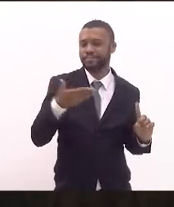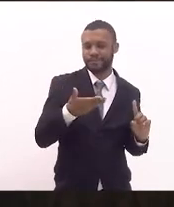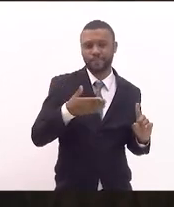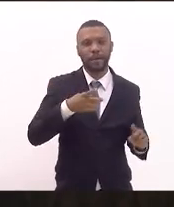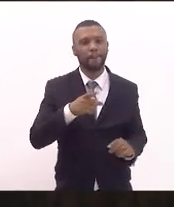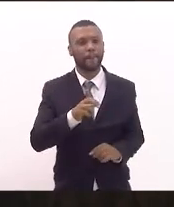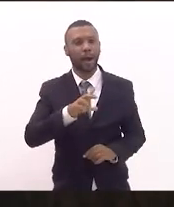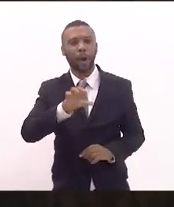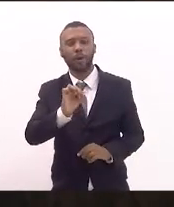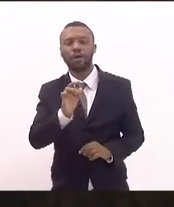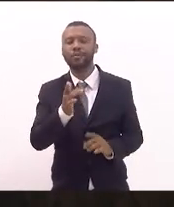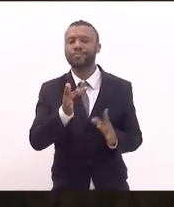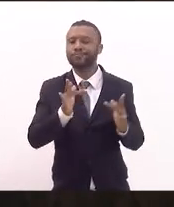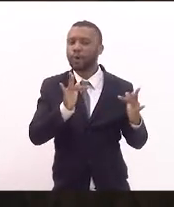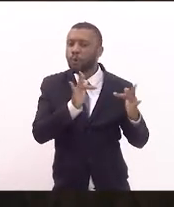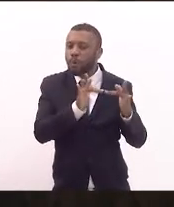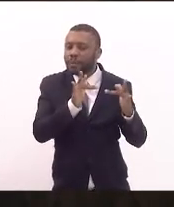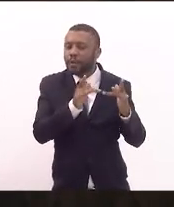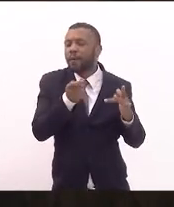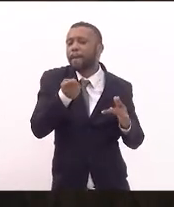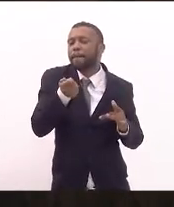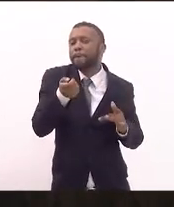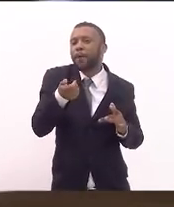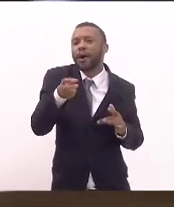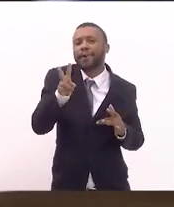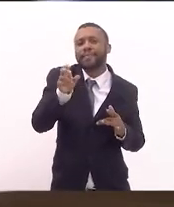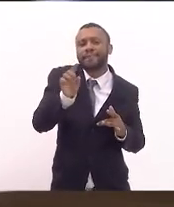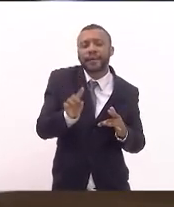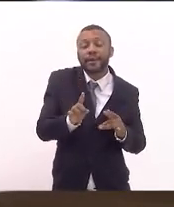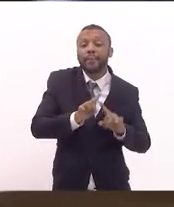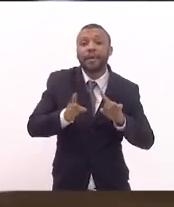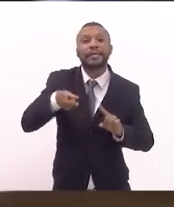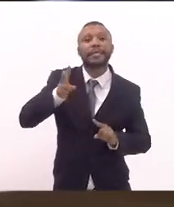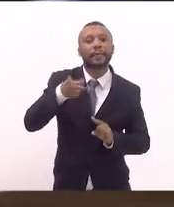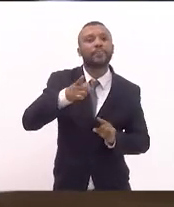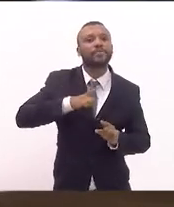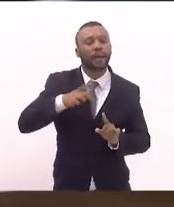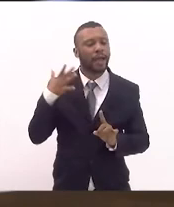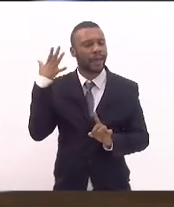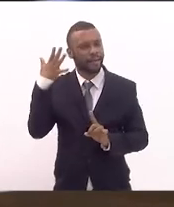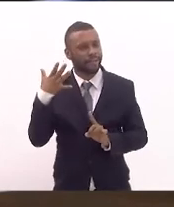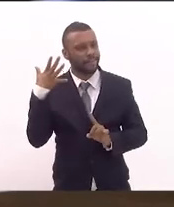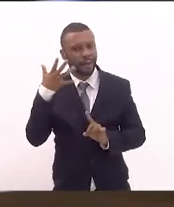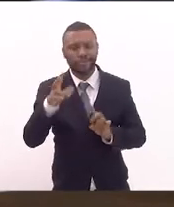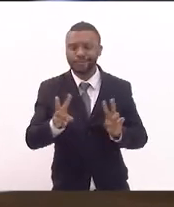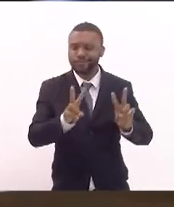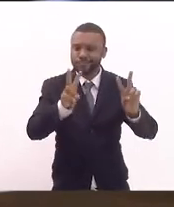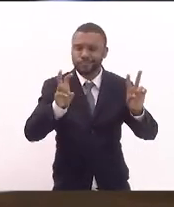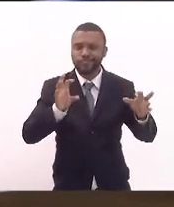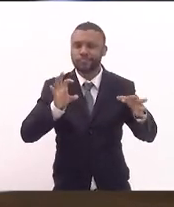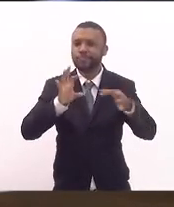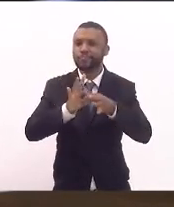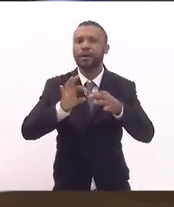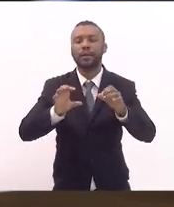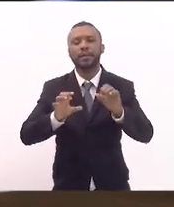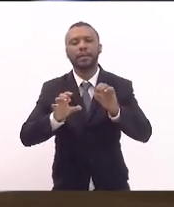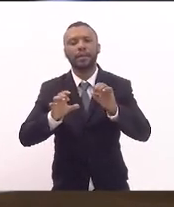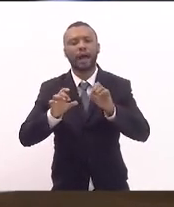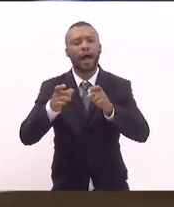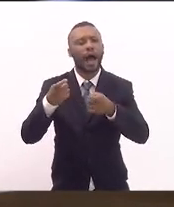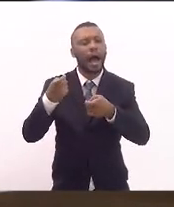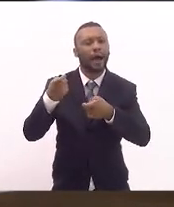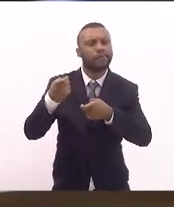se cruzou poucas vezes profissionalmente, mas a gente se cruza sempre em eventos que são relacionados a abuso